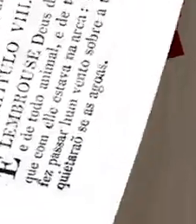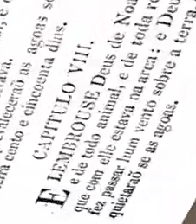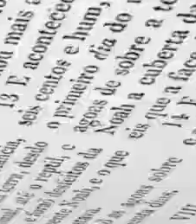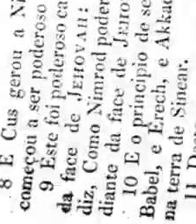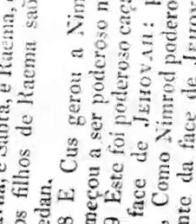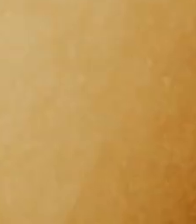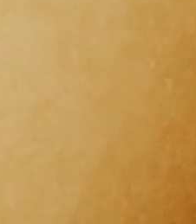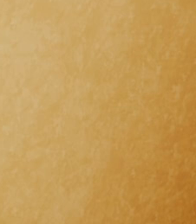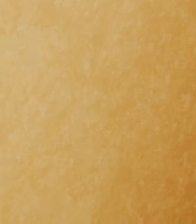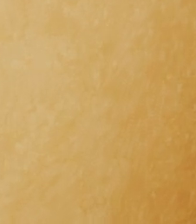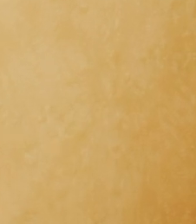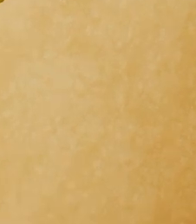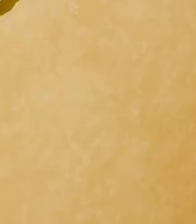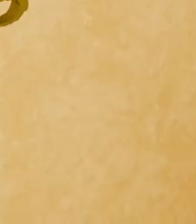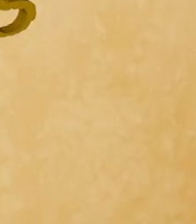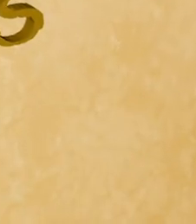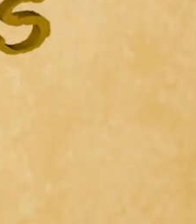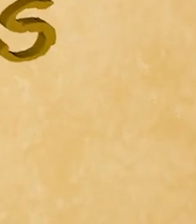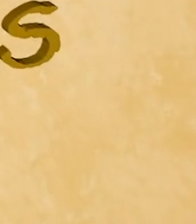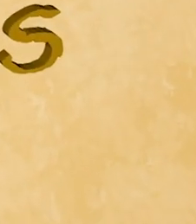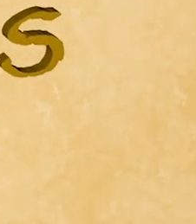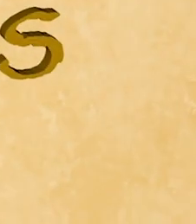TV Web Manaim apresenta